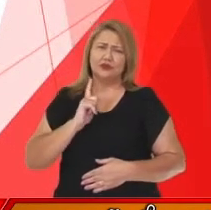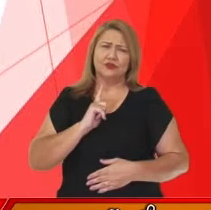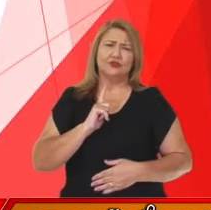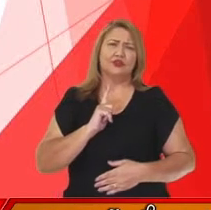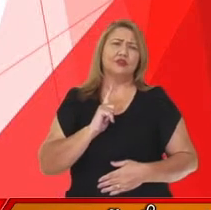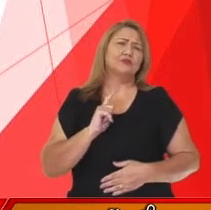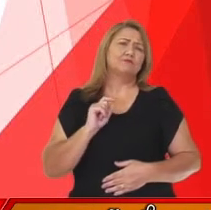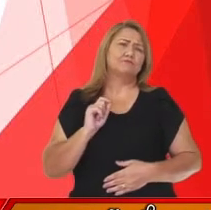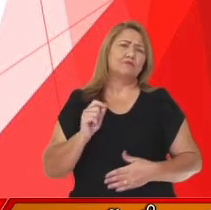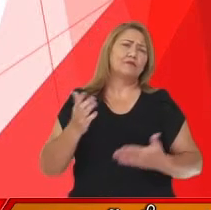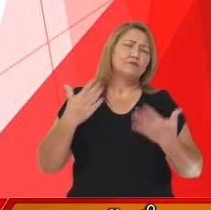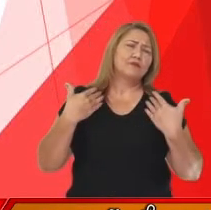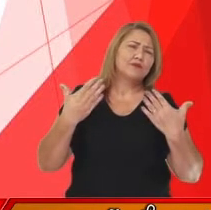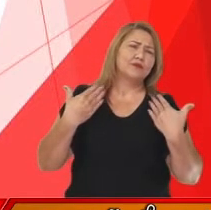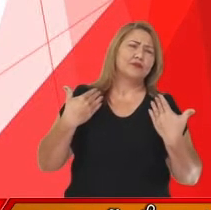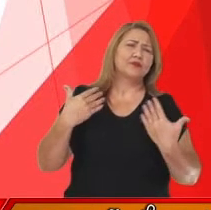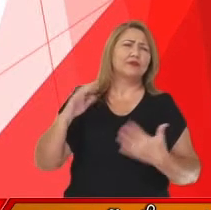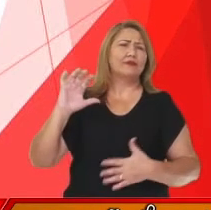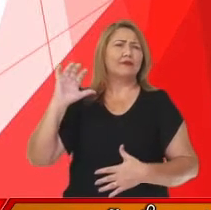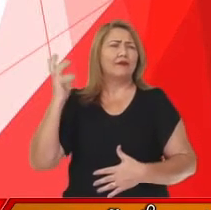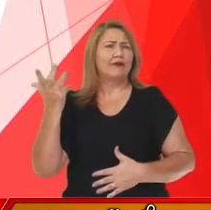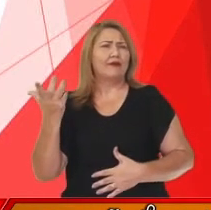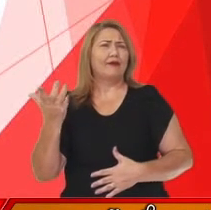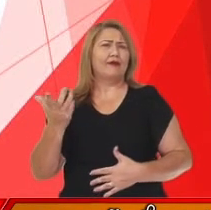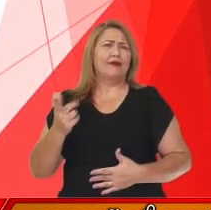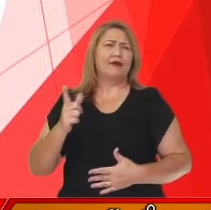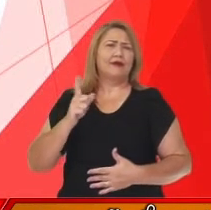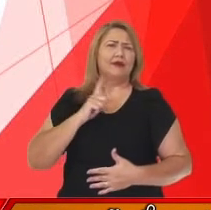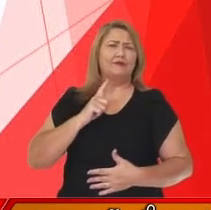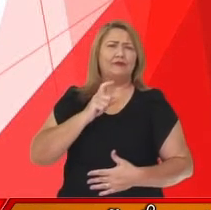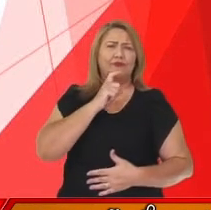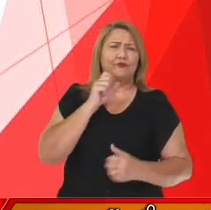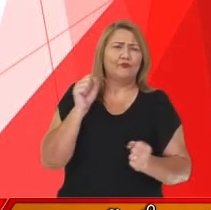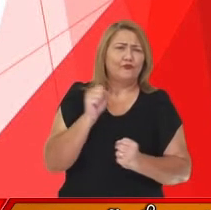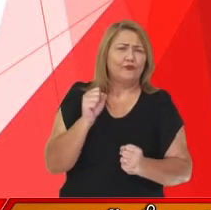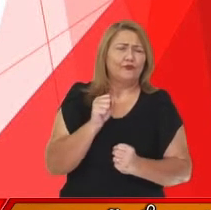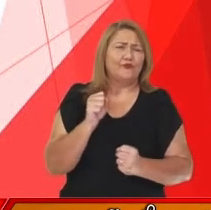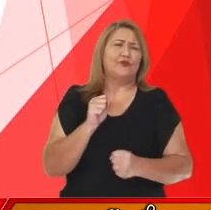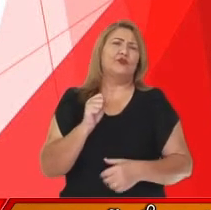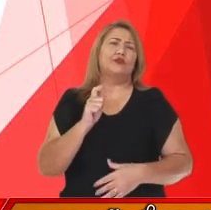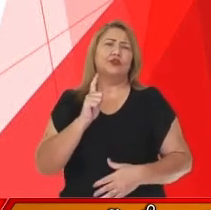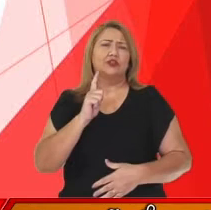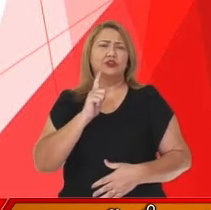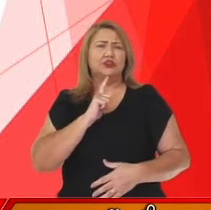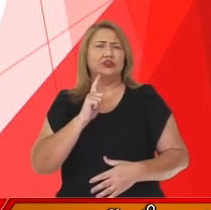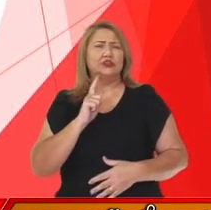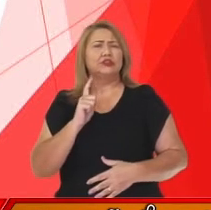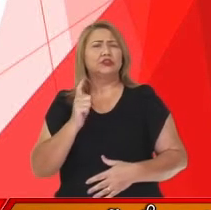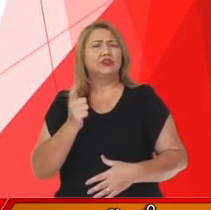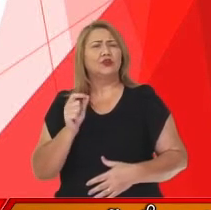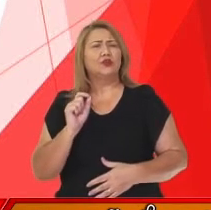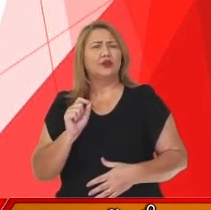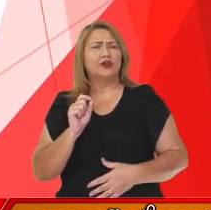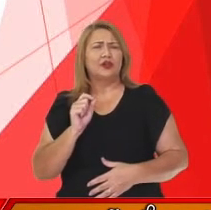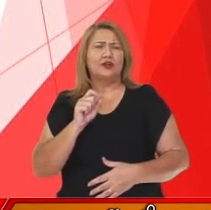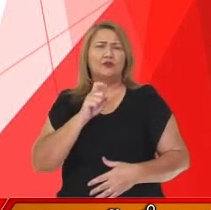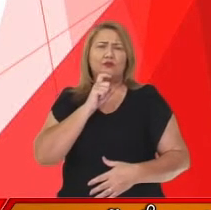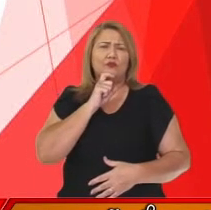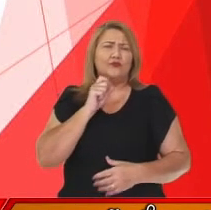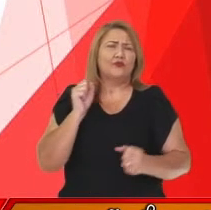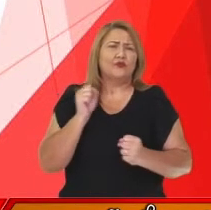ter aí o clima polar o clima frio o clima semiárido